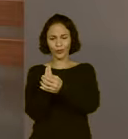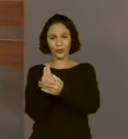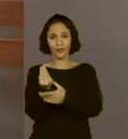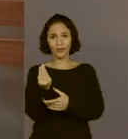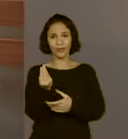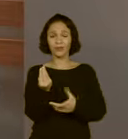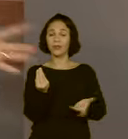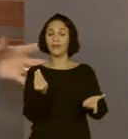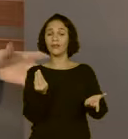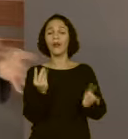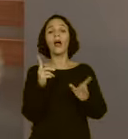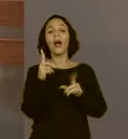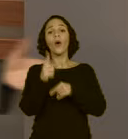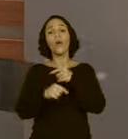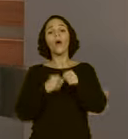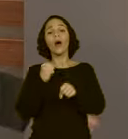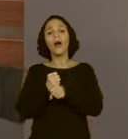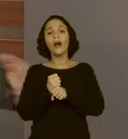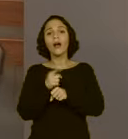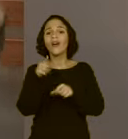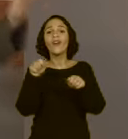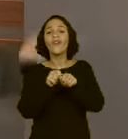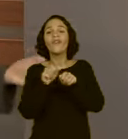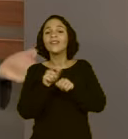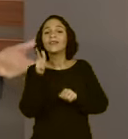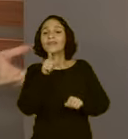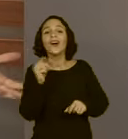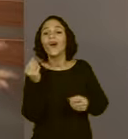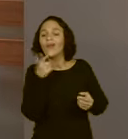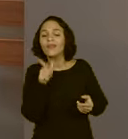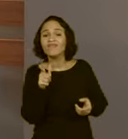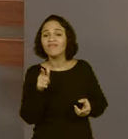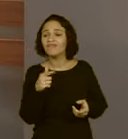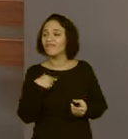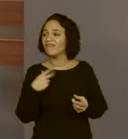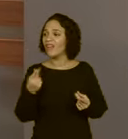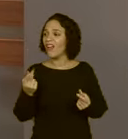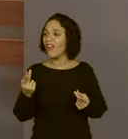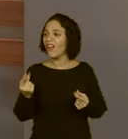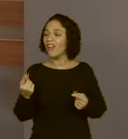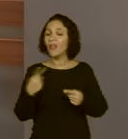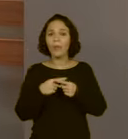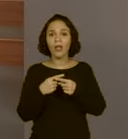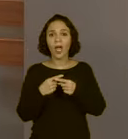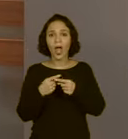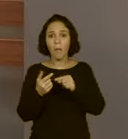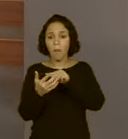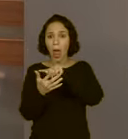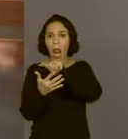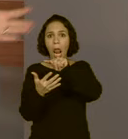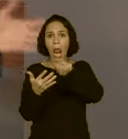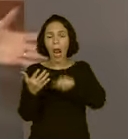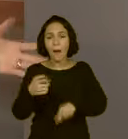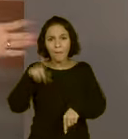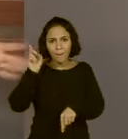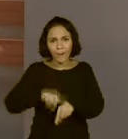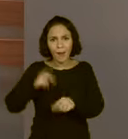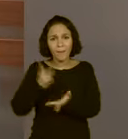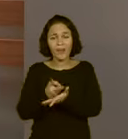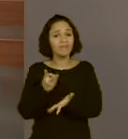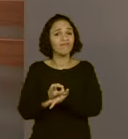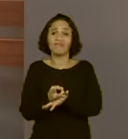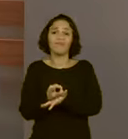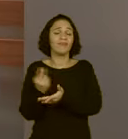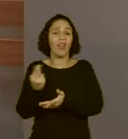a pessoa chega no fim do ano, não realizou nada e não entende por quê. Sim. Porque estava querendo muita coisa ao mesmo tempo. Então, a ideia